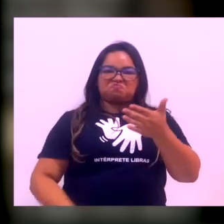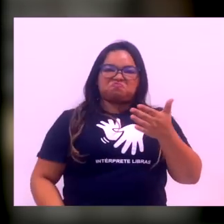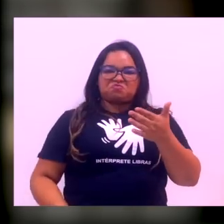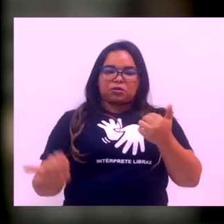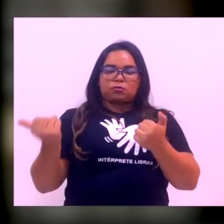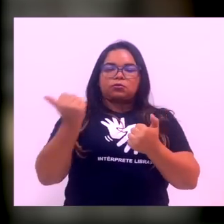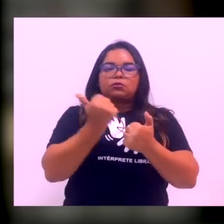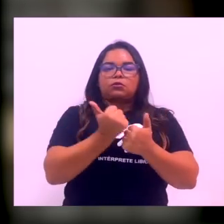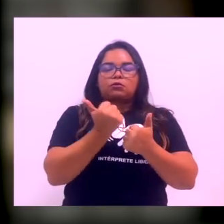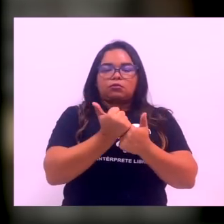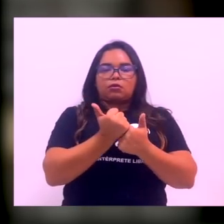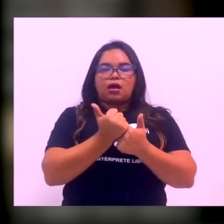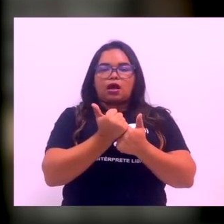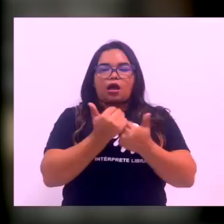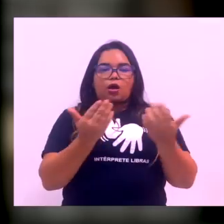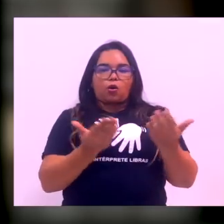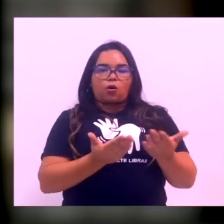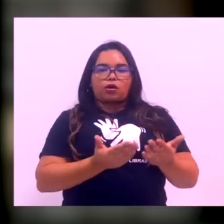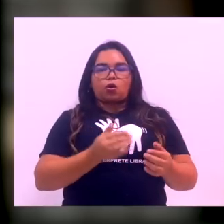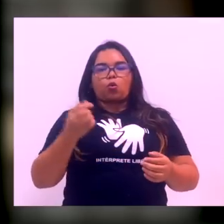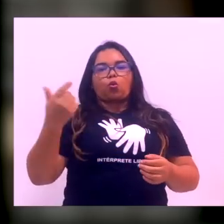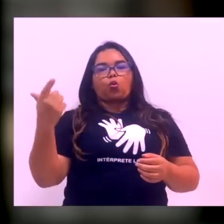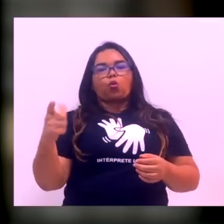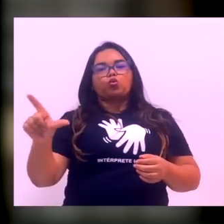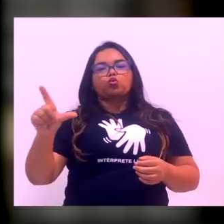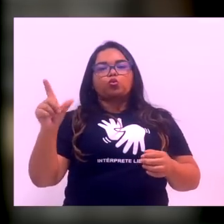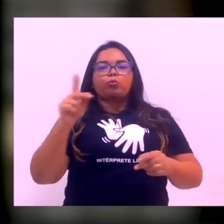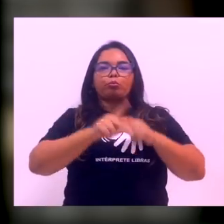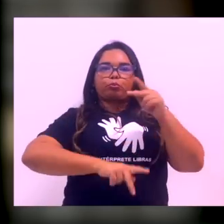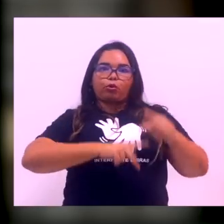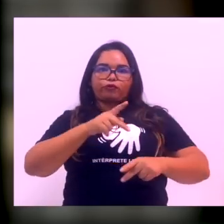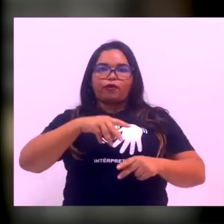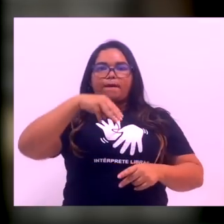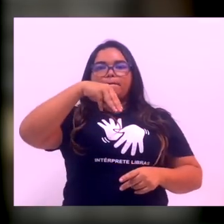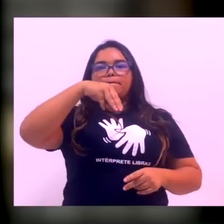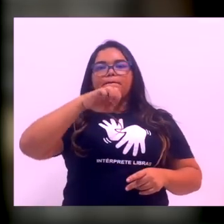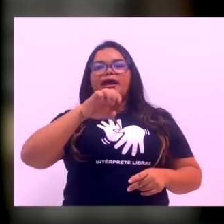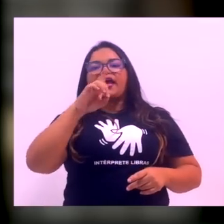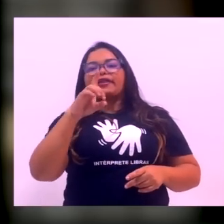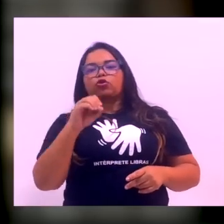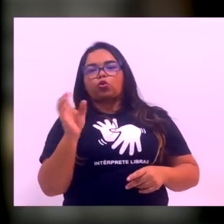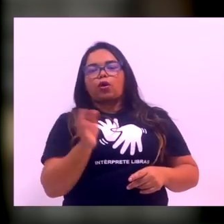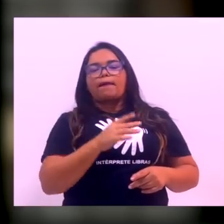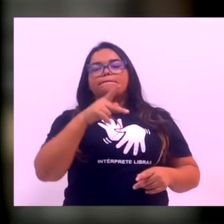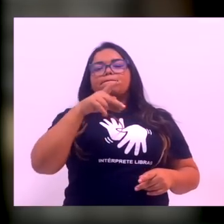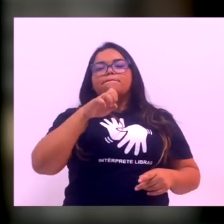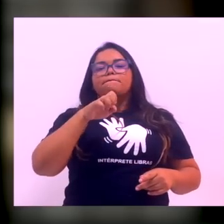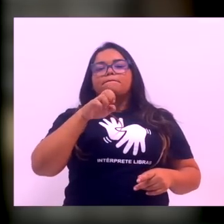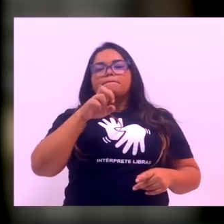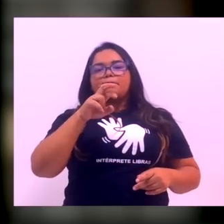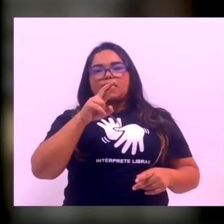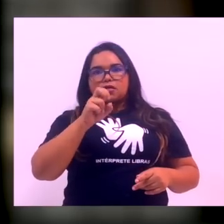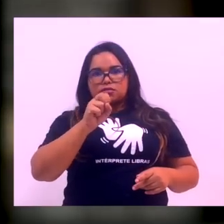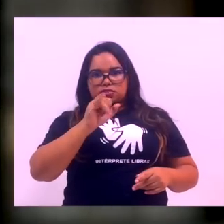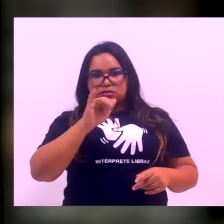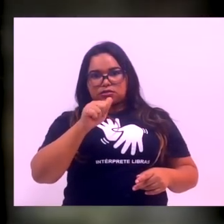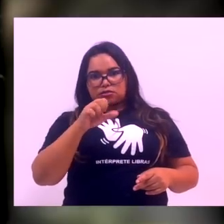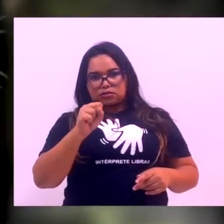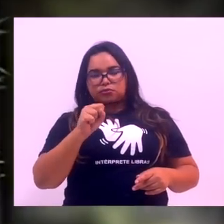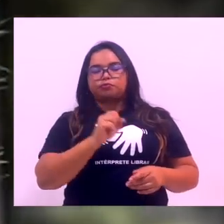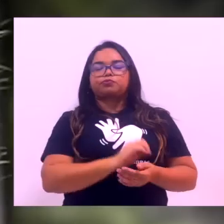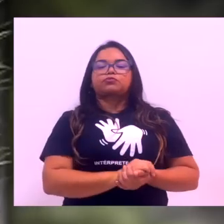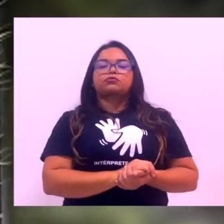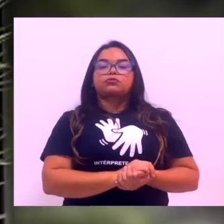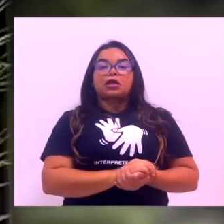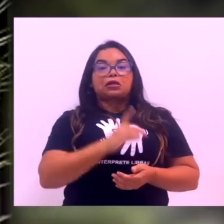Pérez, o teu reino será dividido e dado aos medos e persas. Muito interessante. Dois braços, medos e